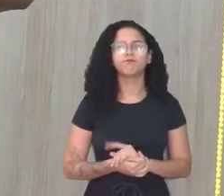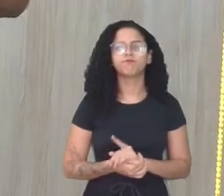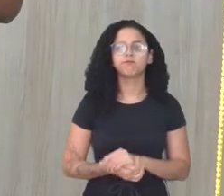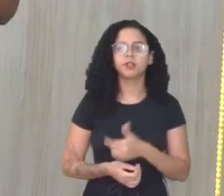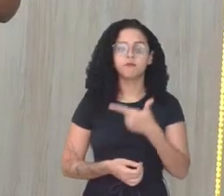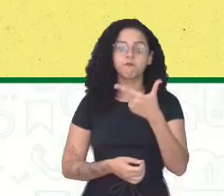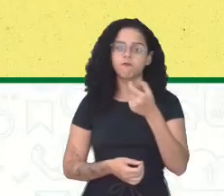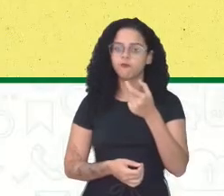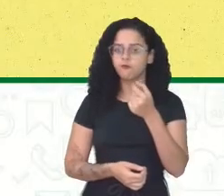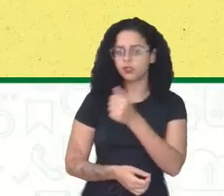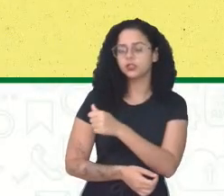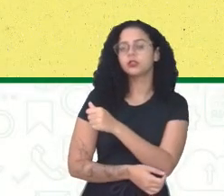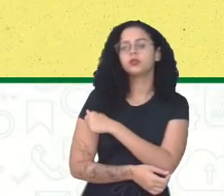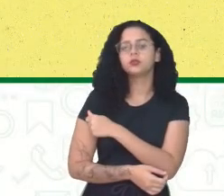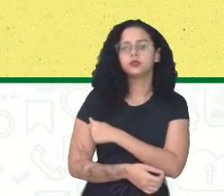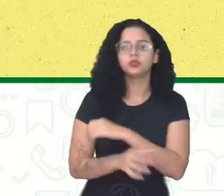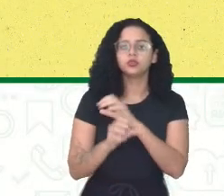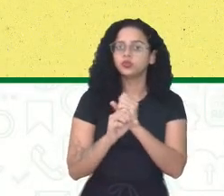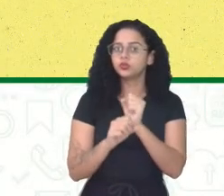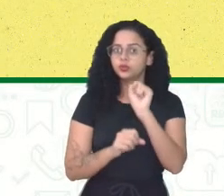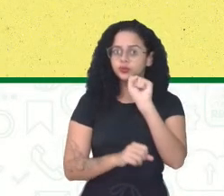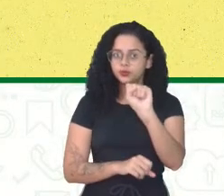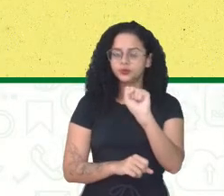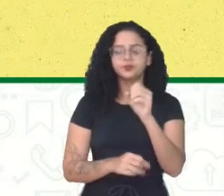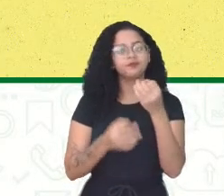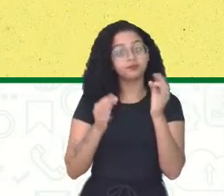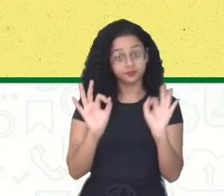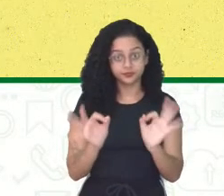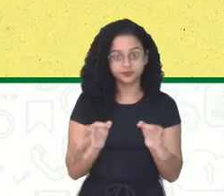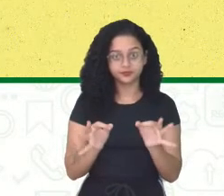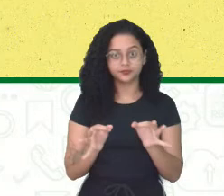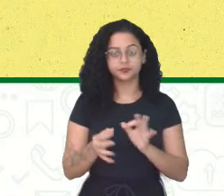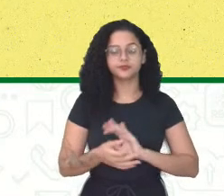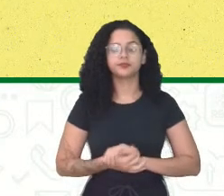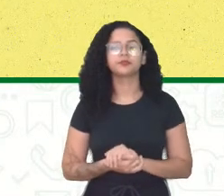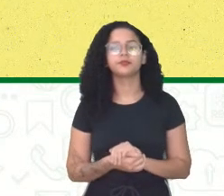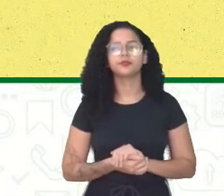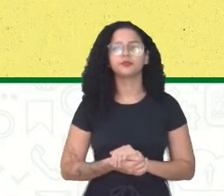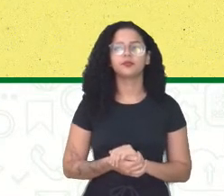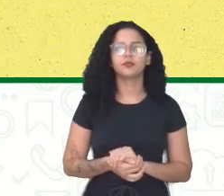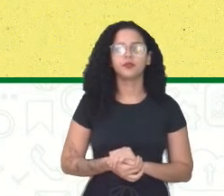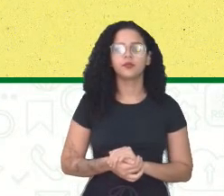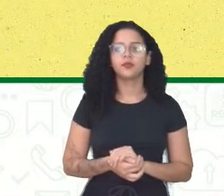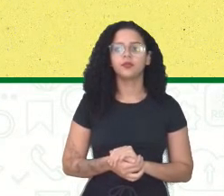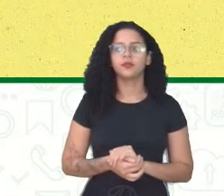foram 20 alunos, tá certo? E aí eu fiz